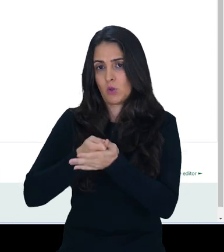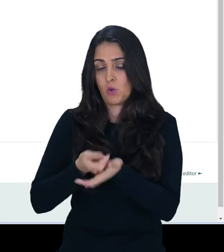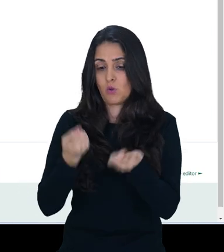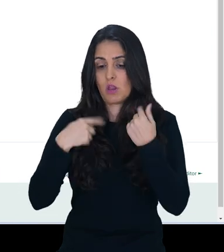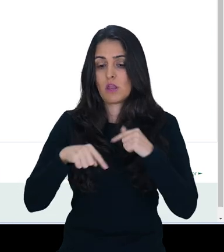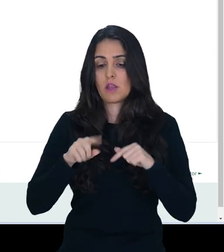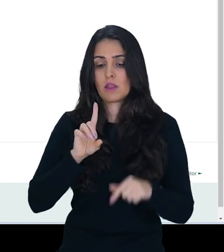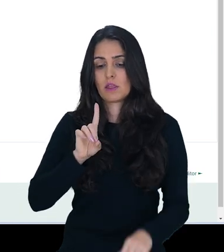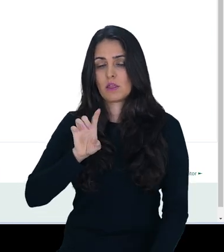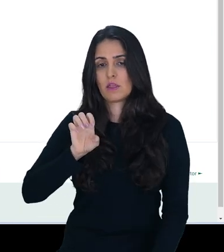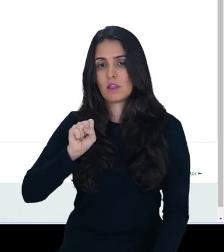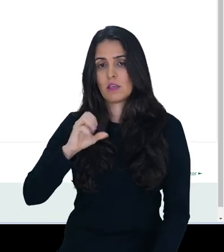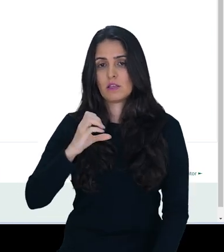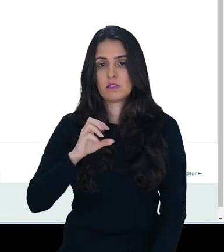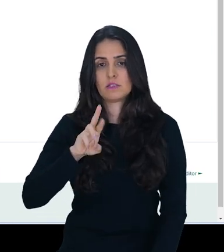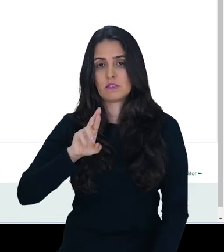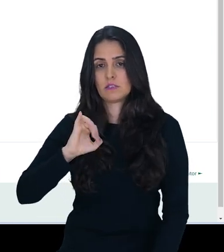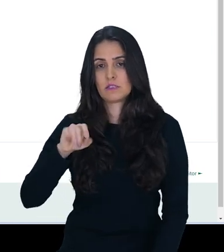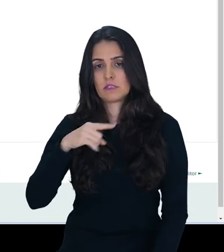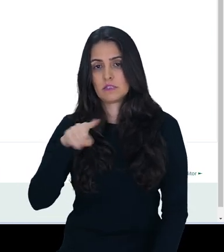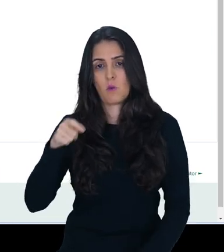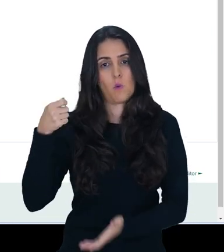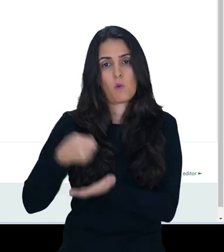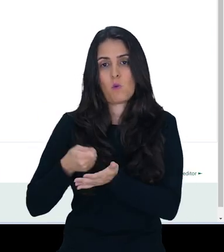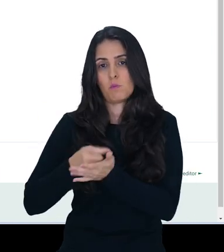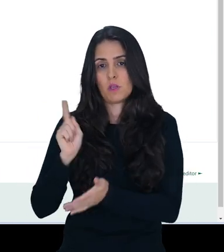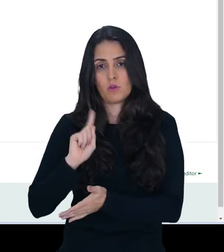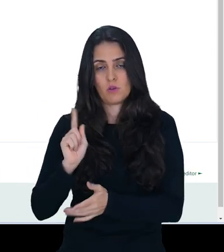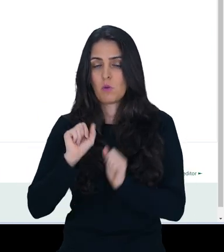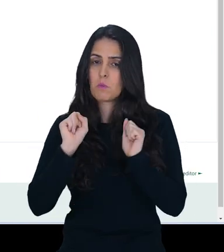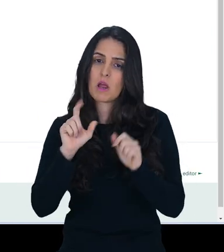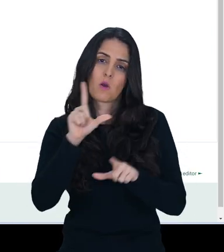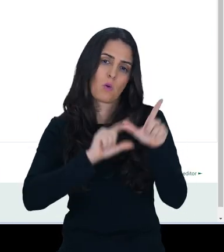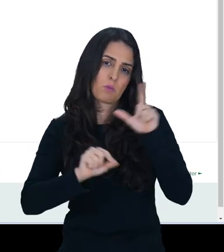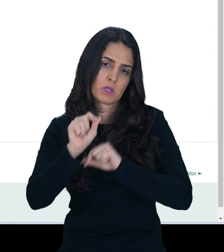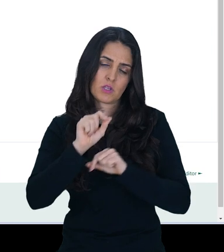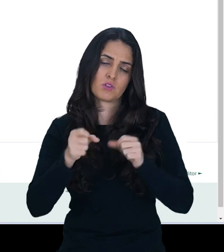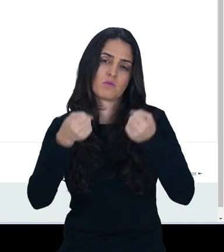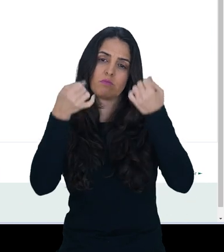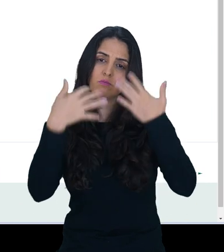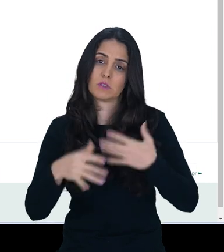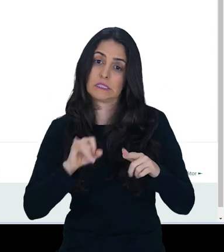obrigatório tá mas se for algo mais complexo para o aluno você pode explicar